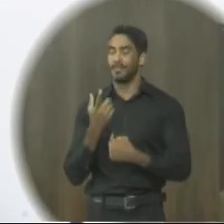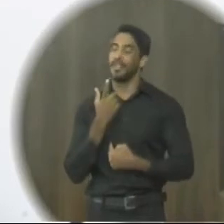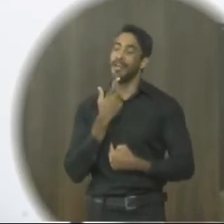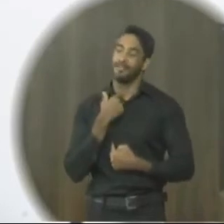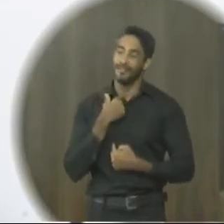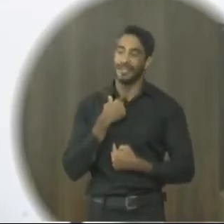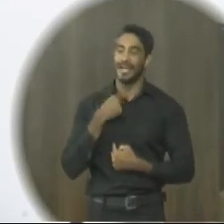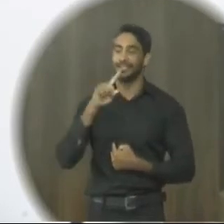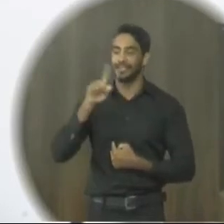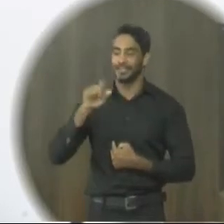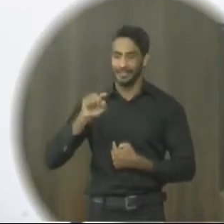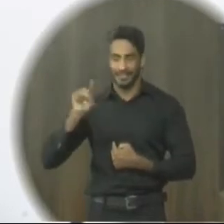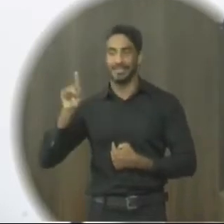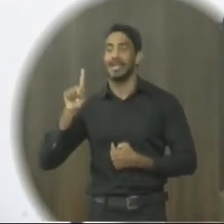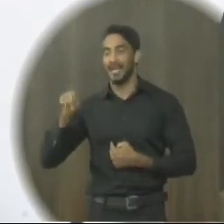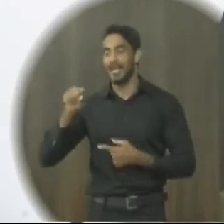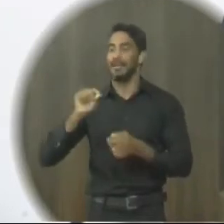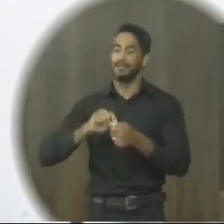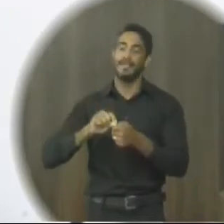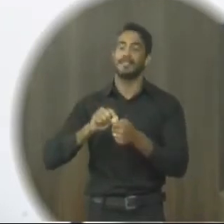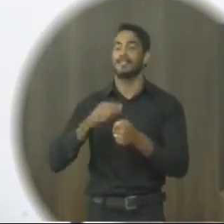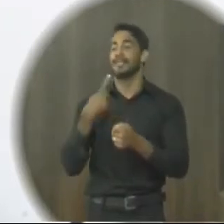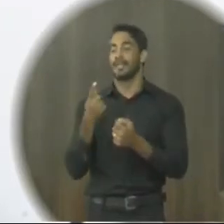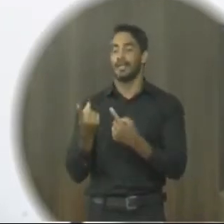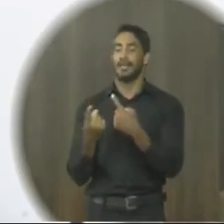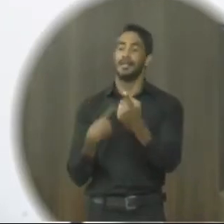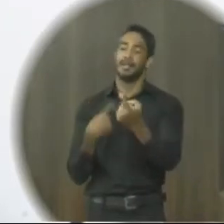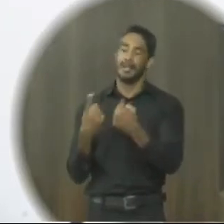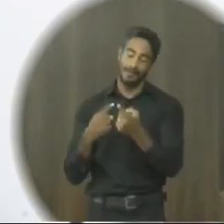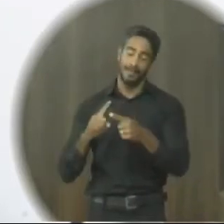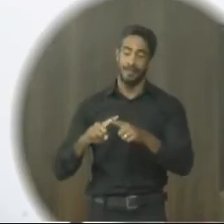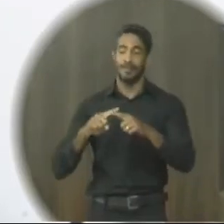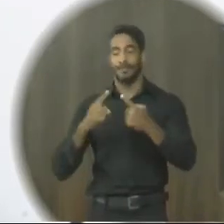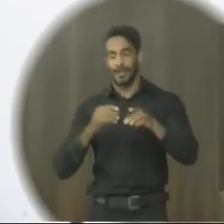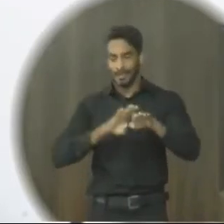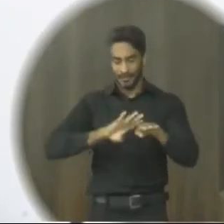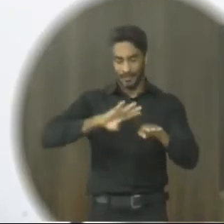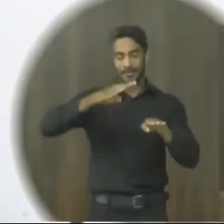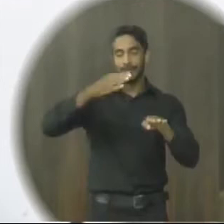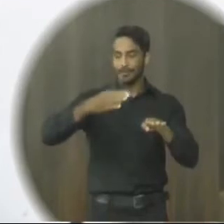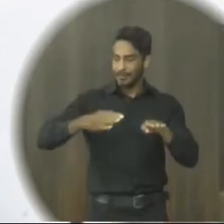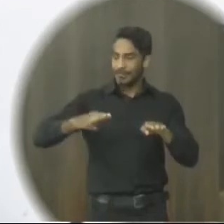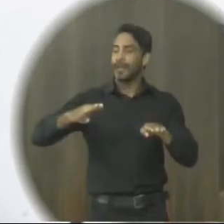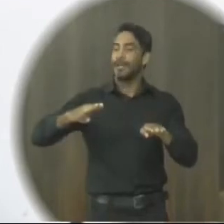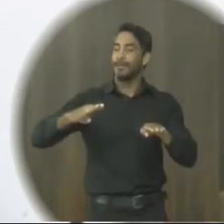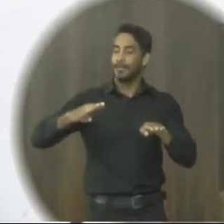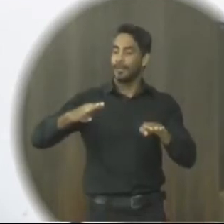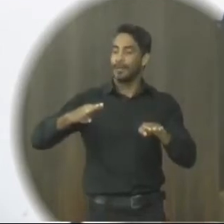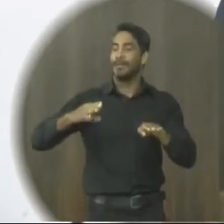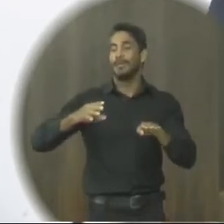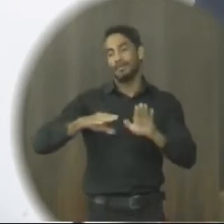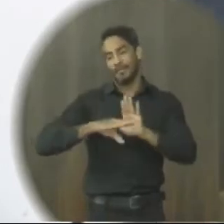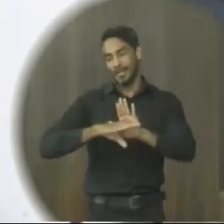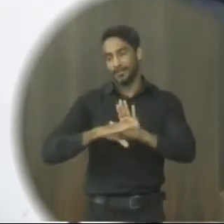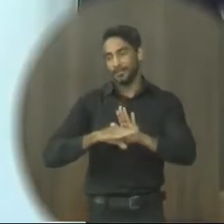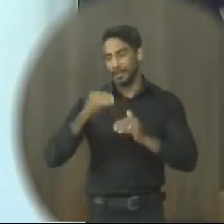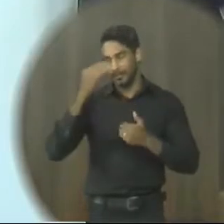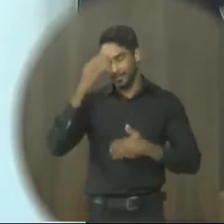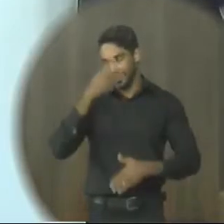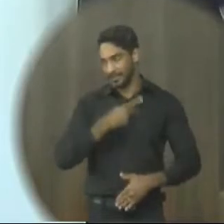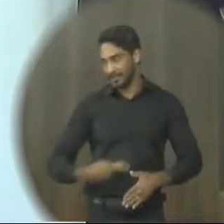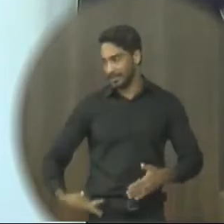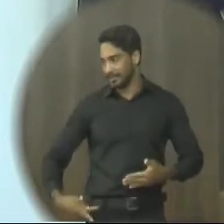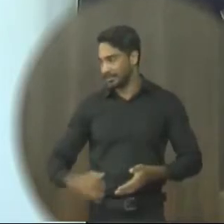de Zé fazer aquela avenida que, né, atende muitos bairros. Mas o quebra-mola já vai ajudando a comunidade lá. Obrigado, secretário. Presidente.